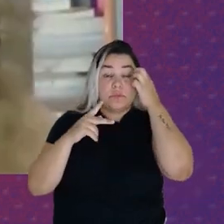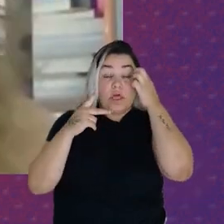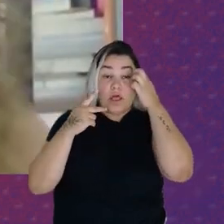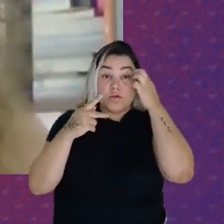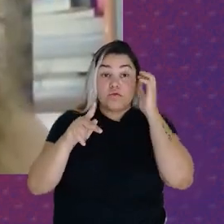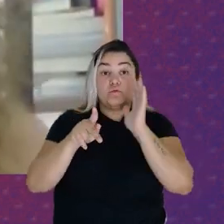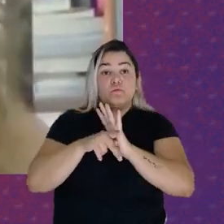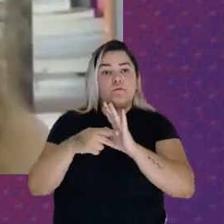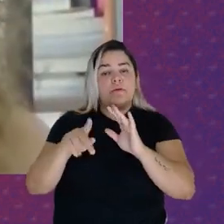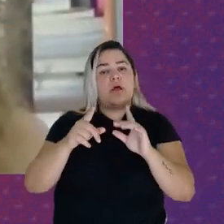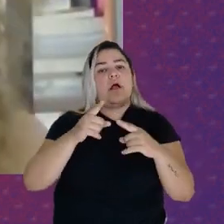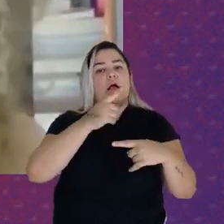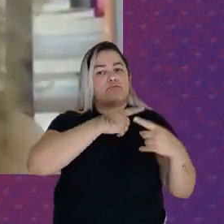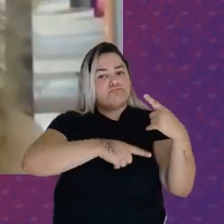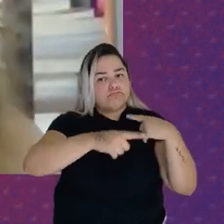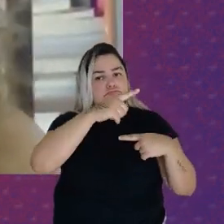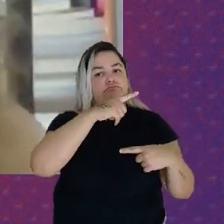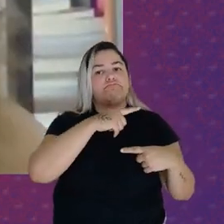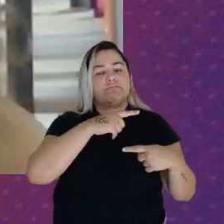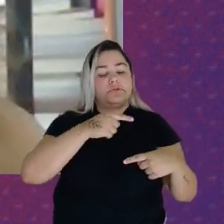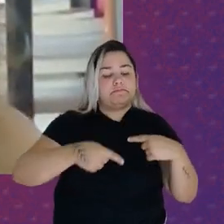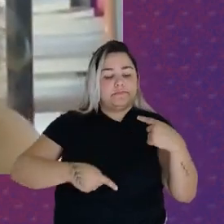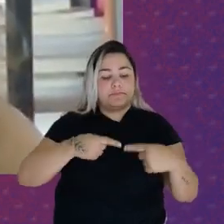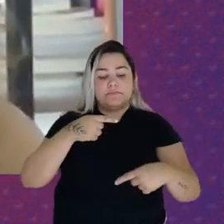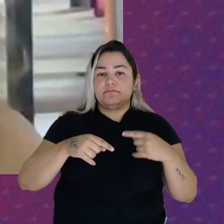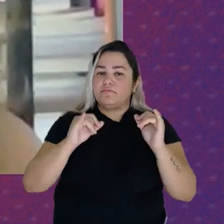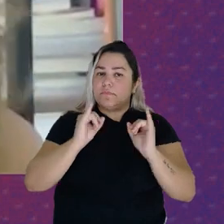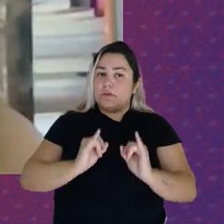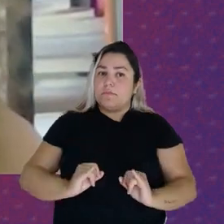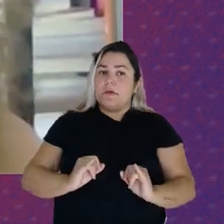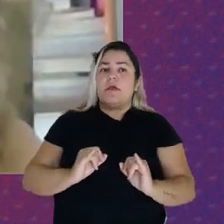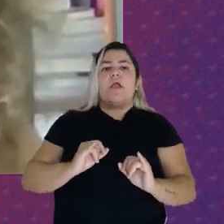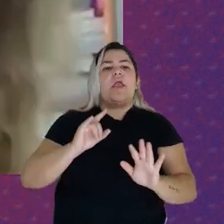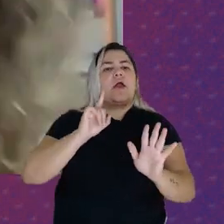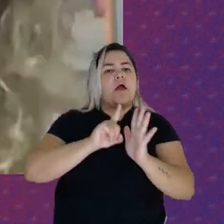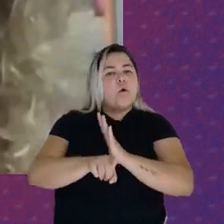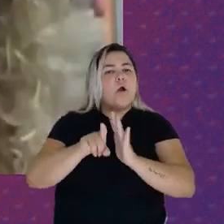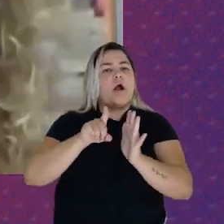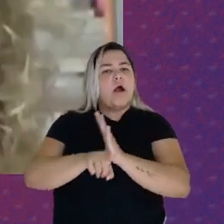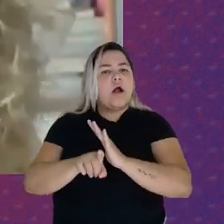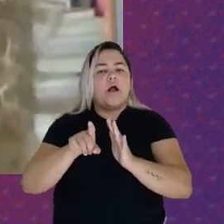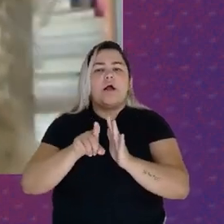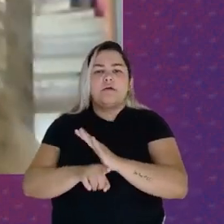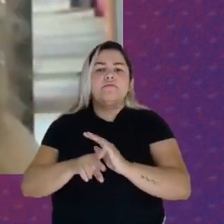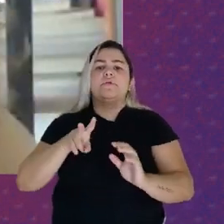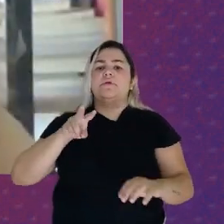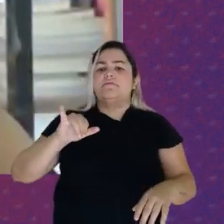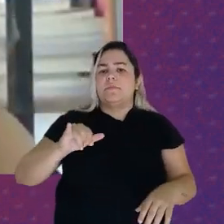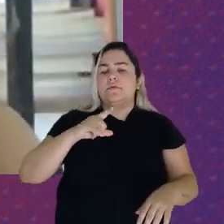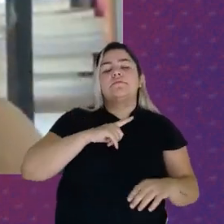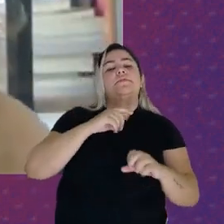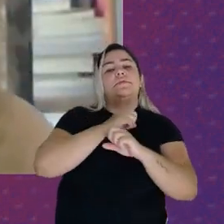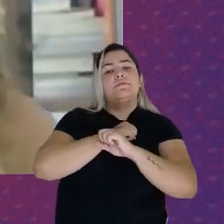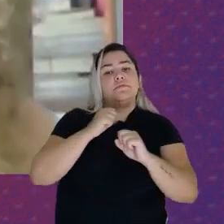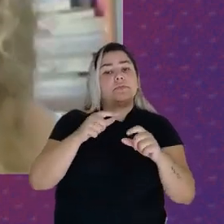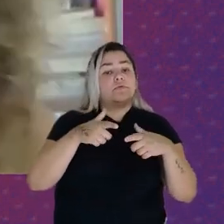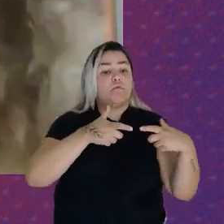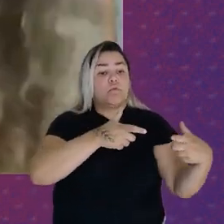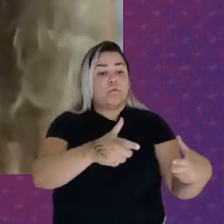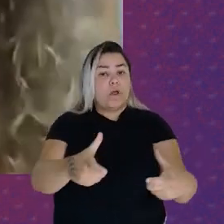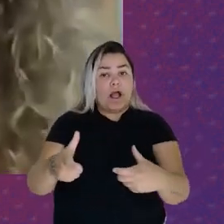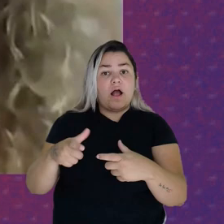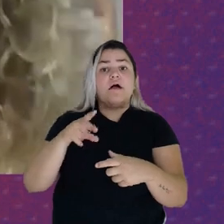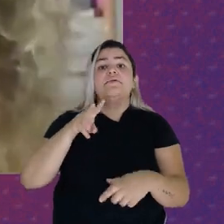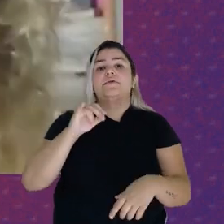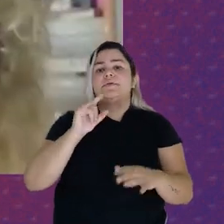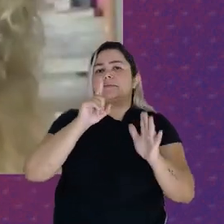na construção dessa figura política, porque ela é questionada a todo momento se ela vai ter capacidade de ocupar aquele espaço, ela é perguntada quem